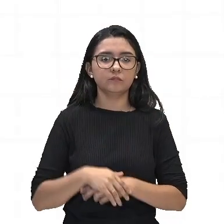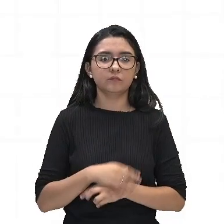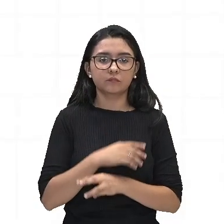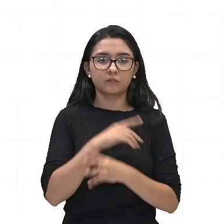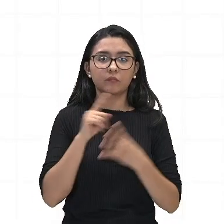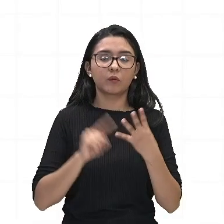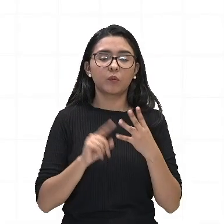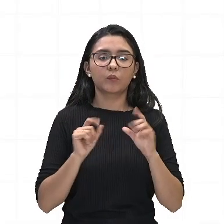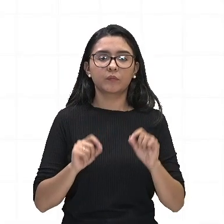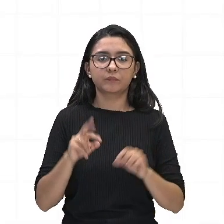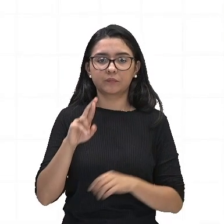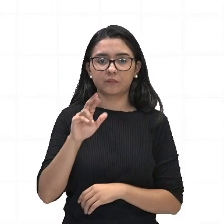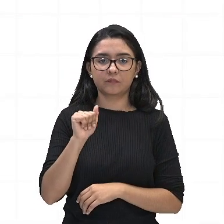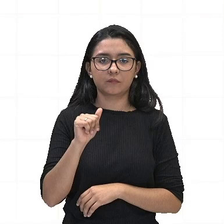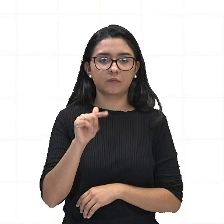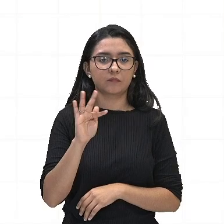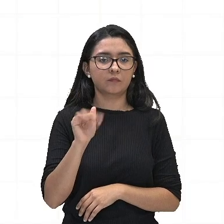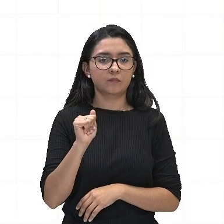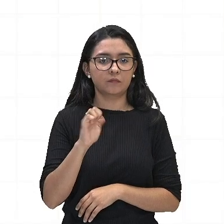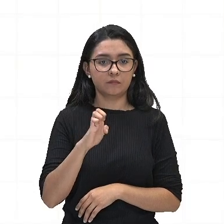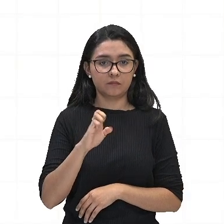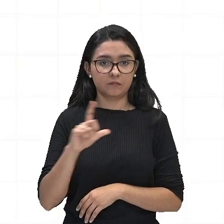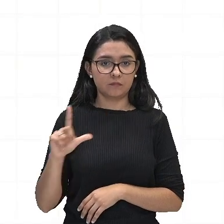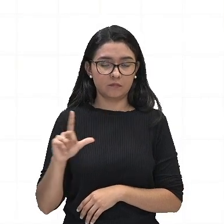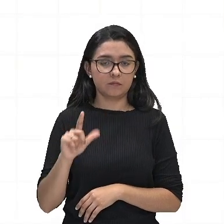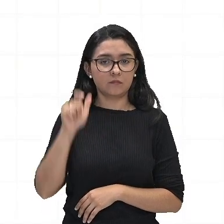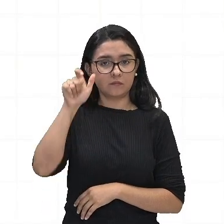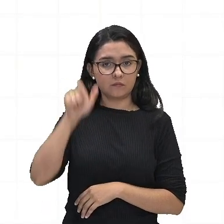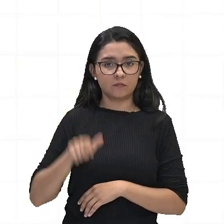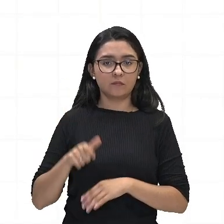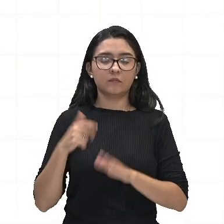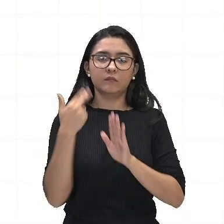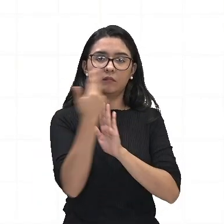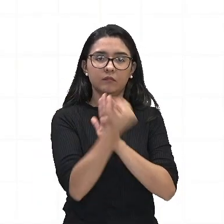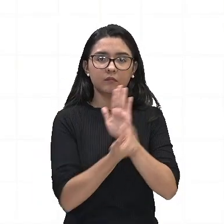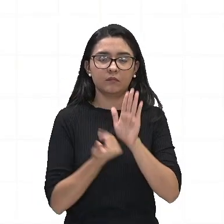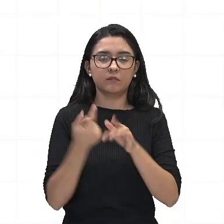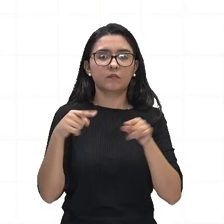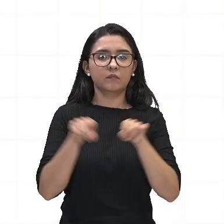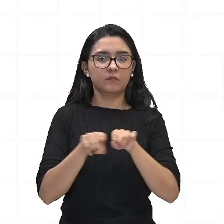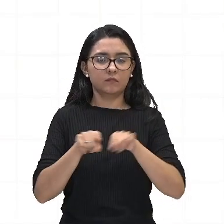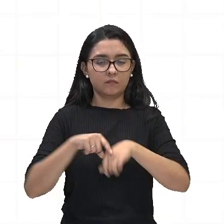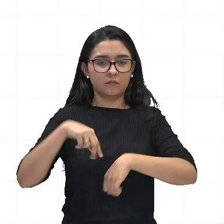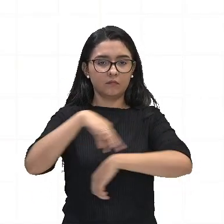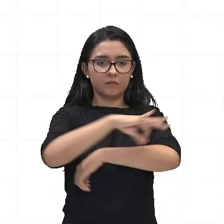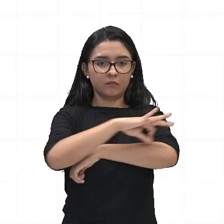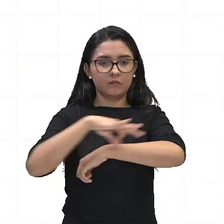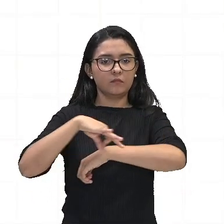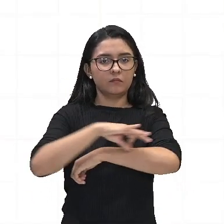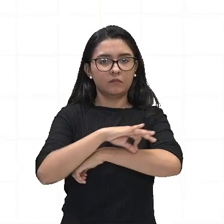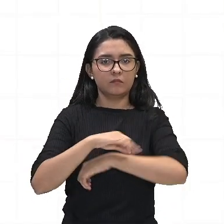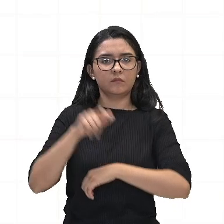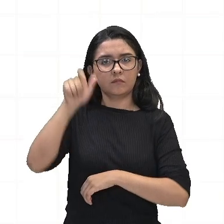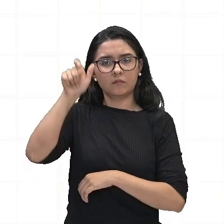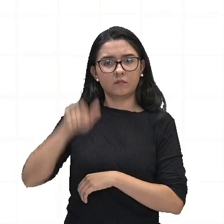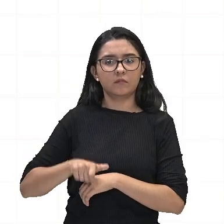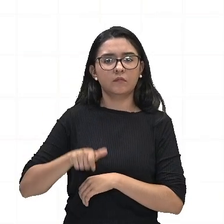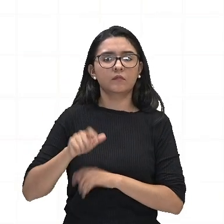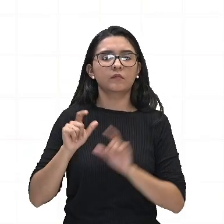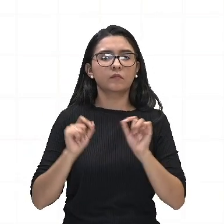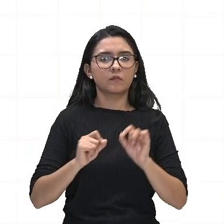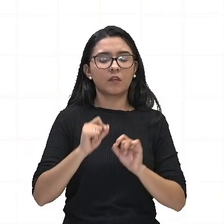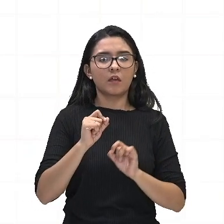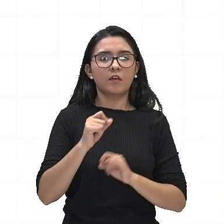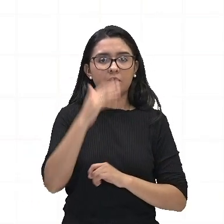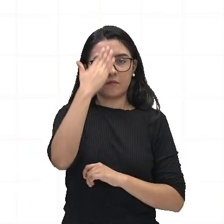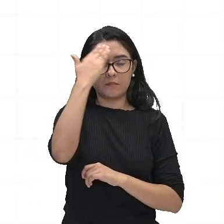Sanzio. Rafael Sanzio, pintor e arquiteto, conhecido pela suavidade de suas